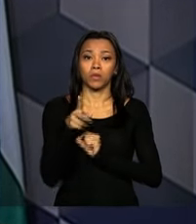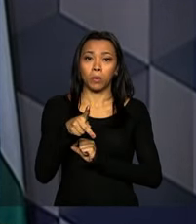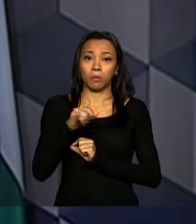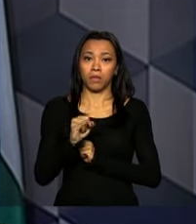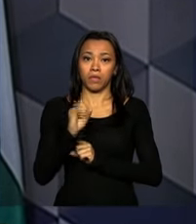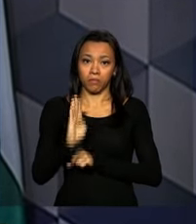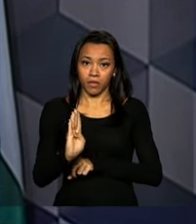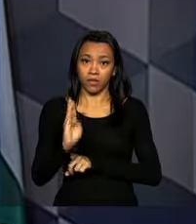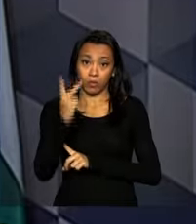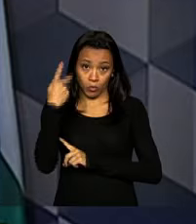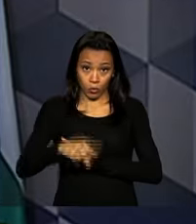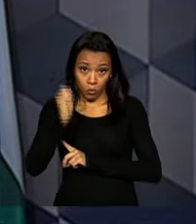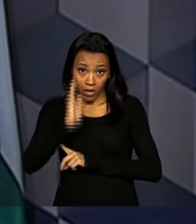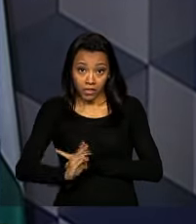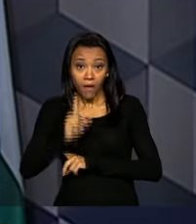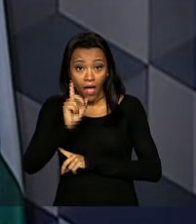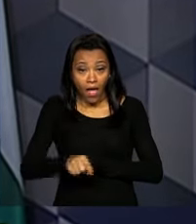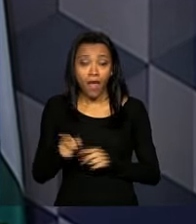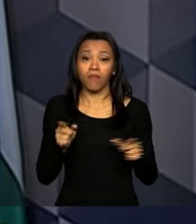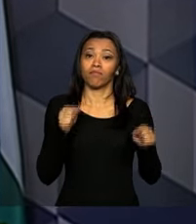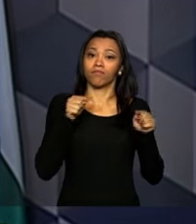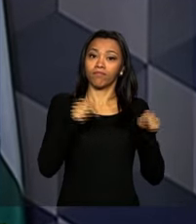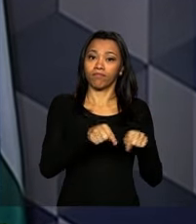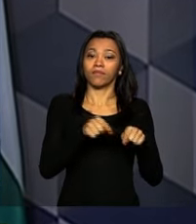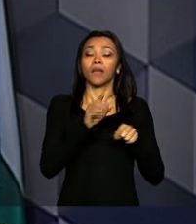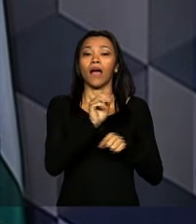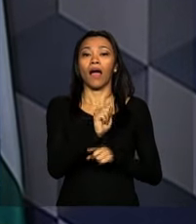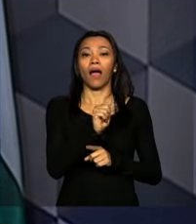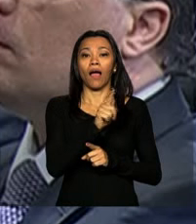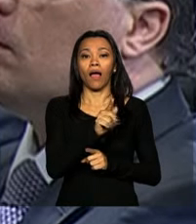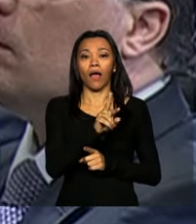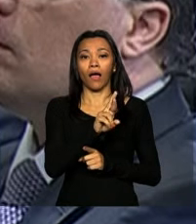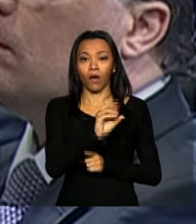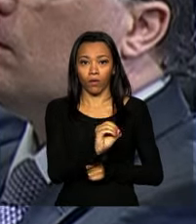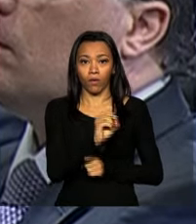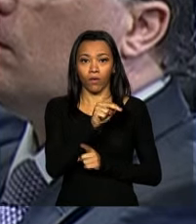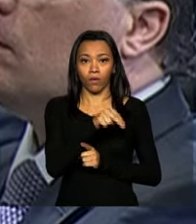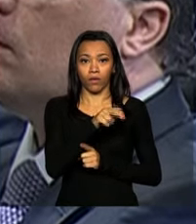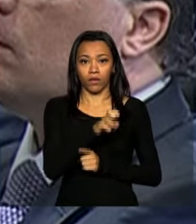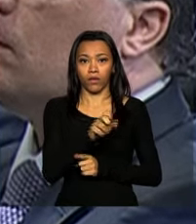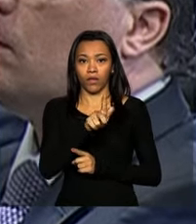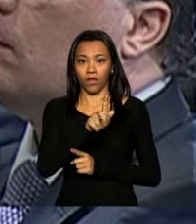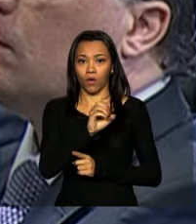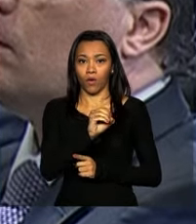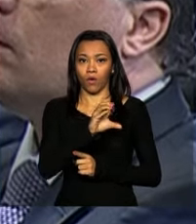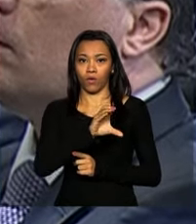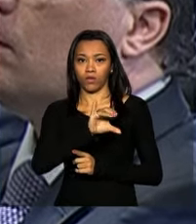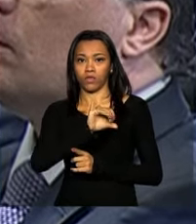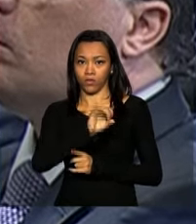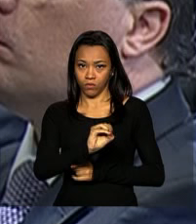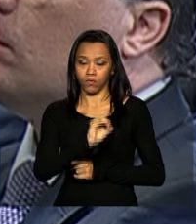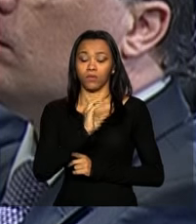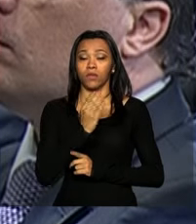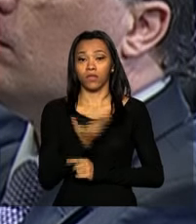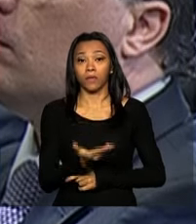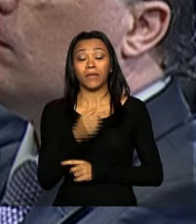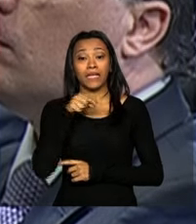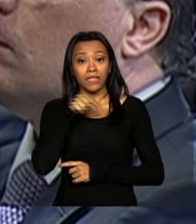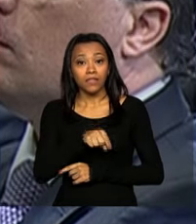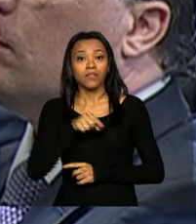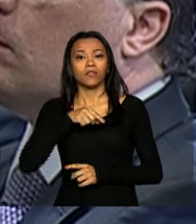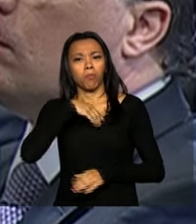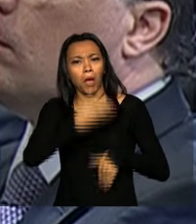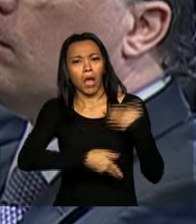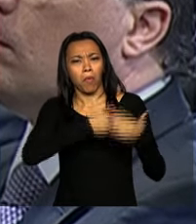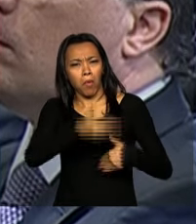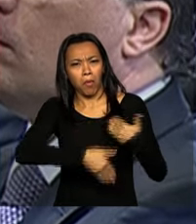do agronegócio. E isso faz com que a importância dessa atividade em momentos onde se deseja